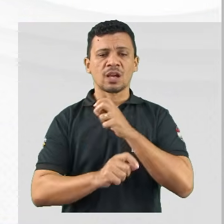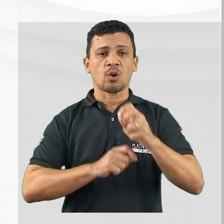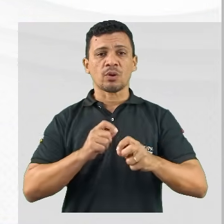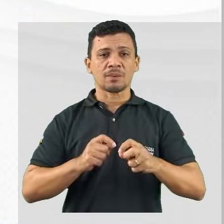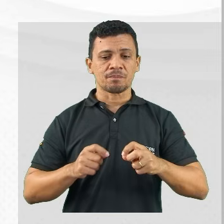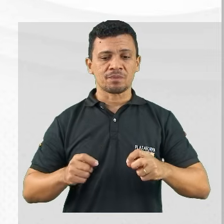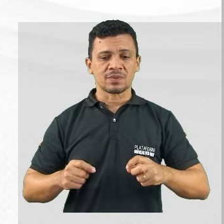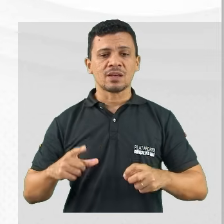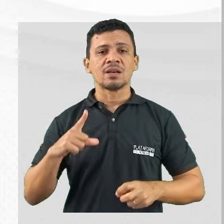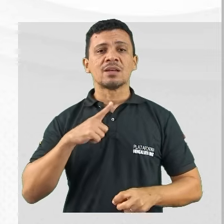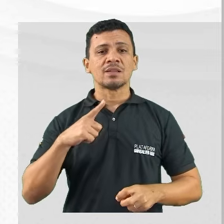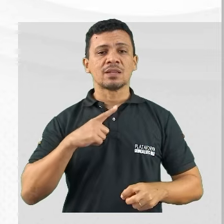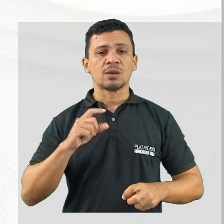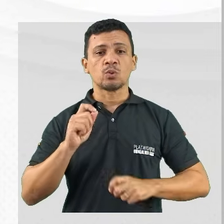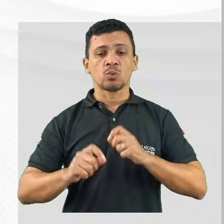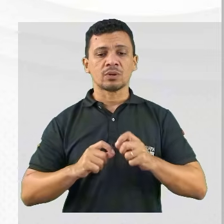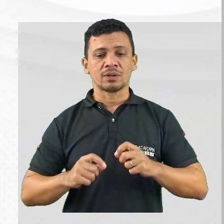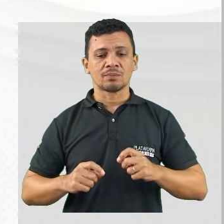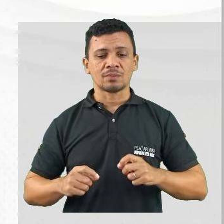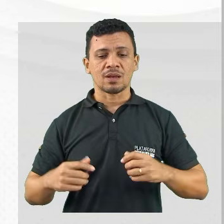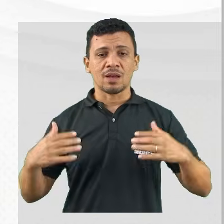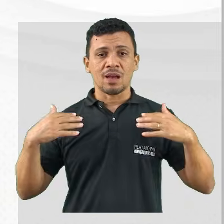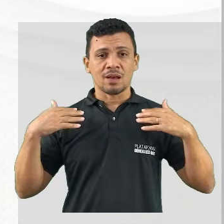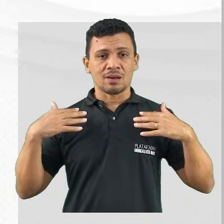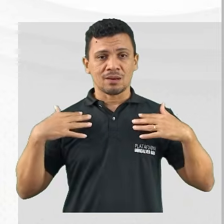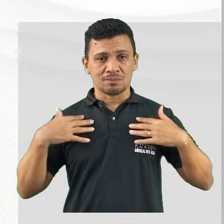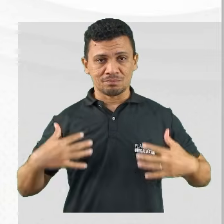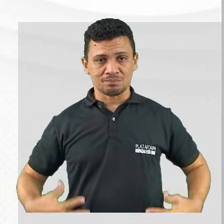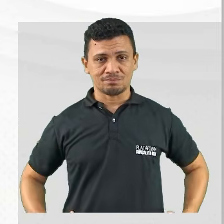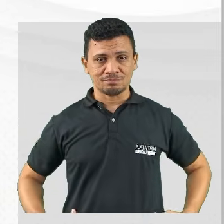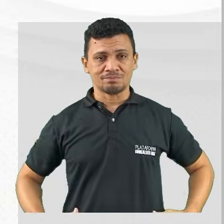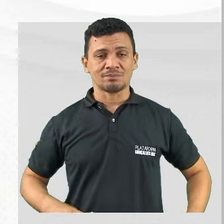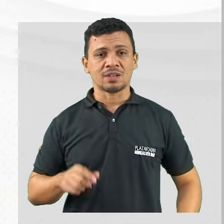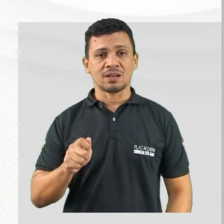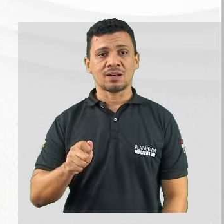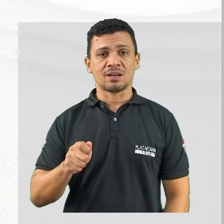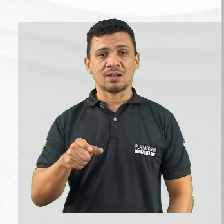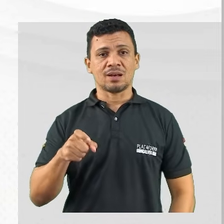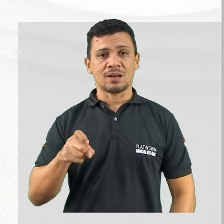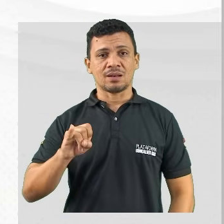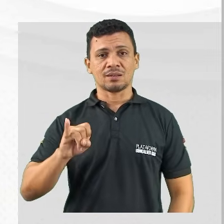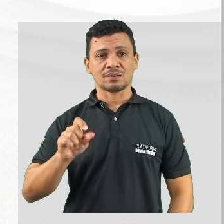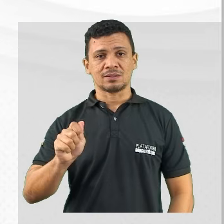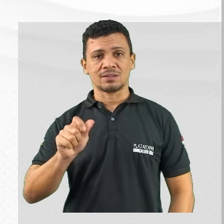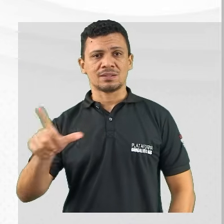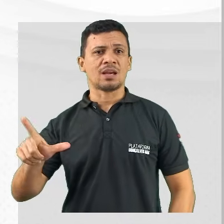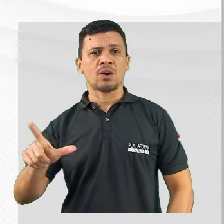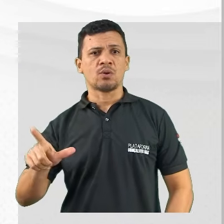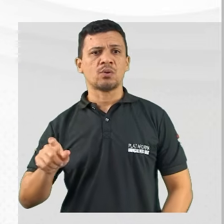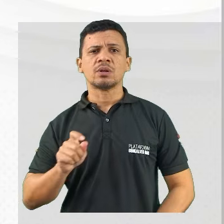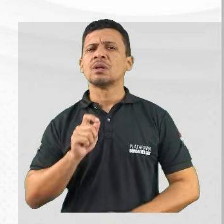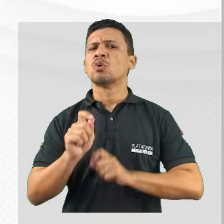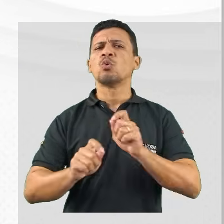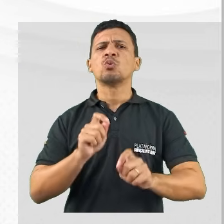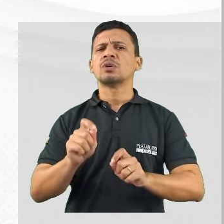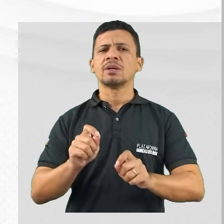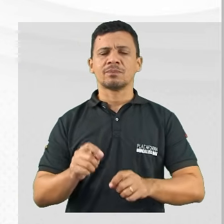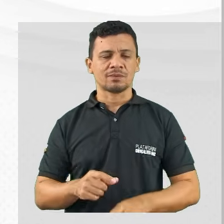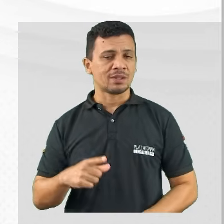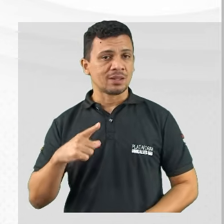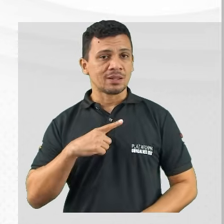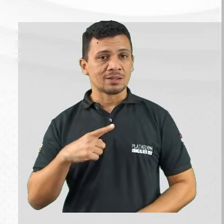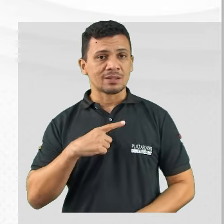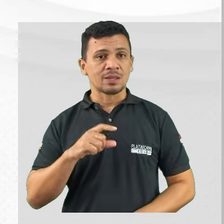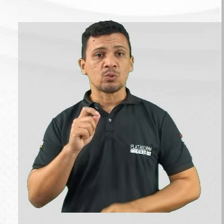aqui, que a gente chama de esqueleto axial. O esqueleto axial, ele é formado pelo crânio,